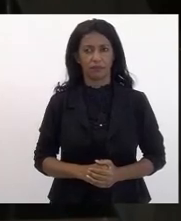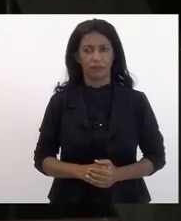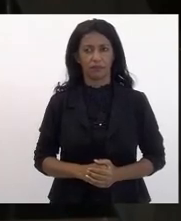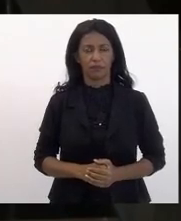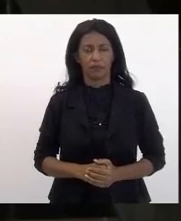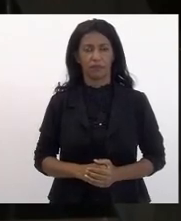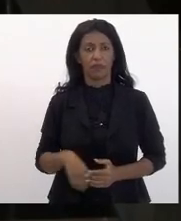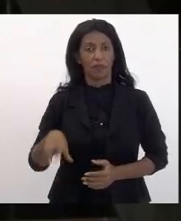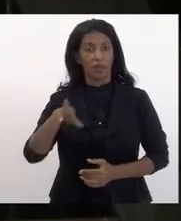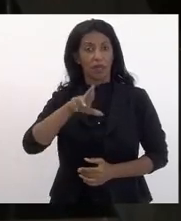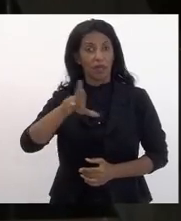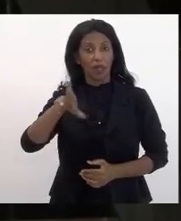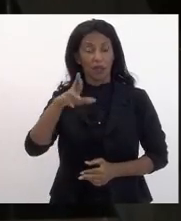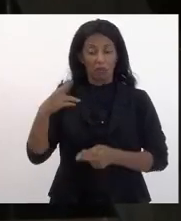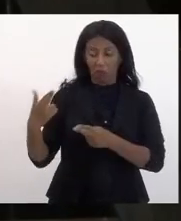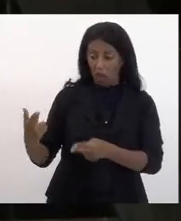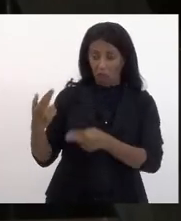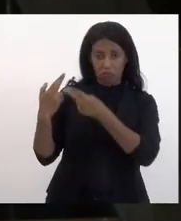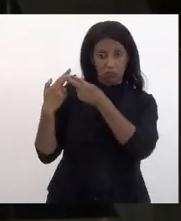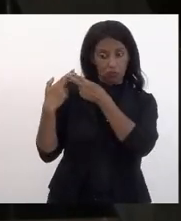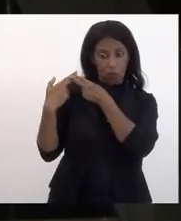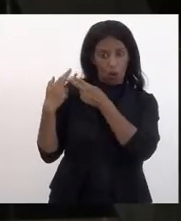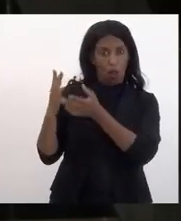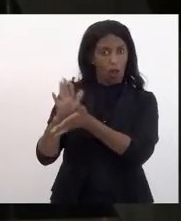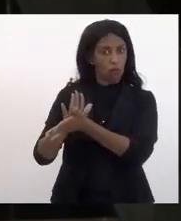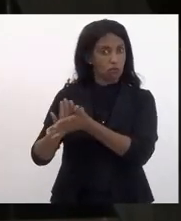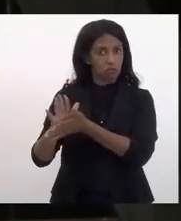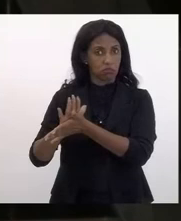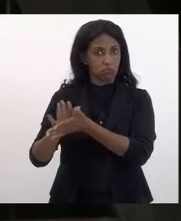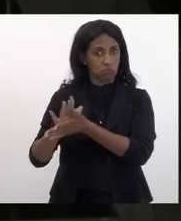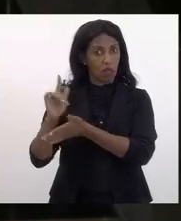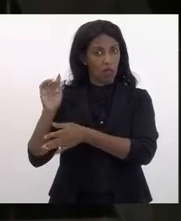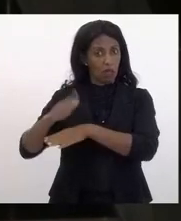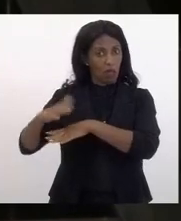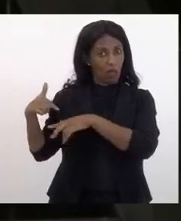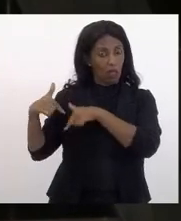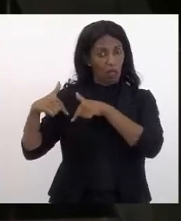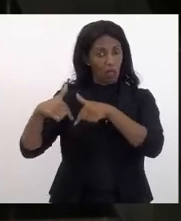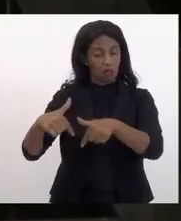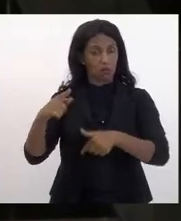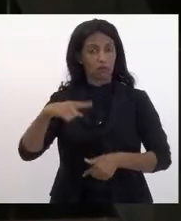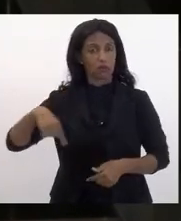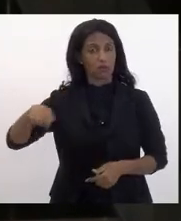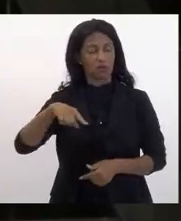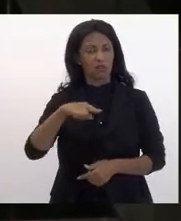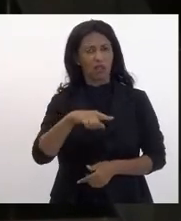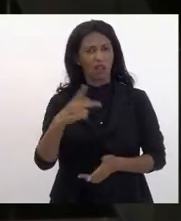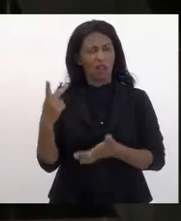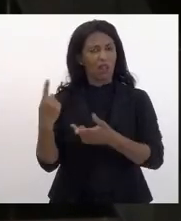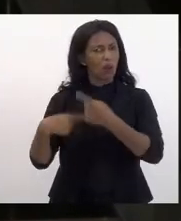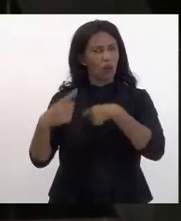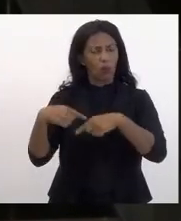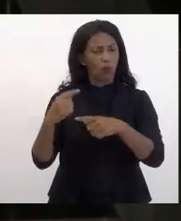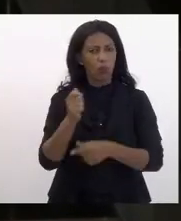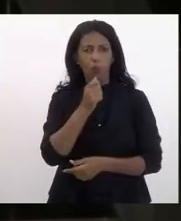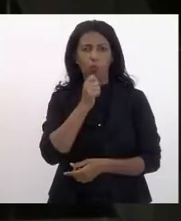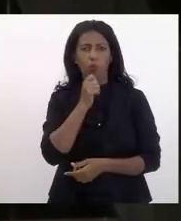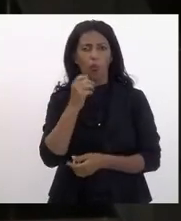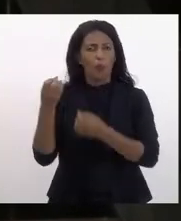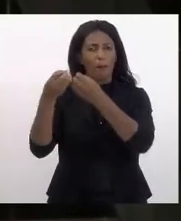e não irão se responsabilizar. Essas atitudes que eles tomaram são irreversíveis.